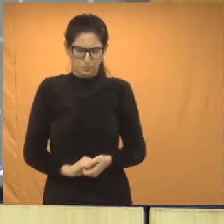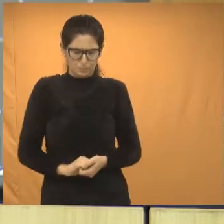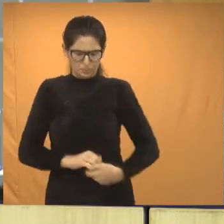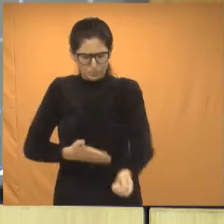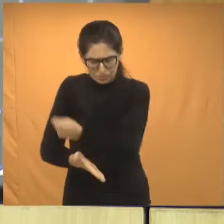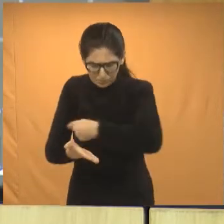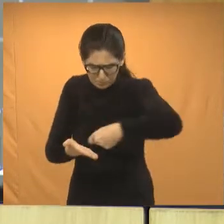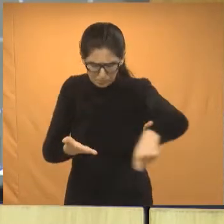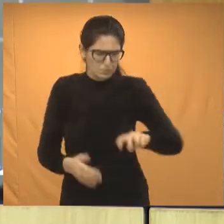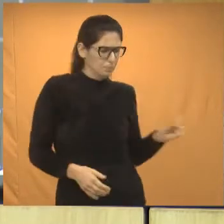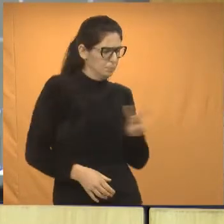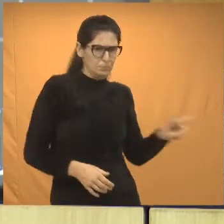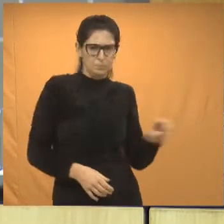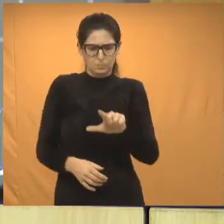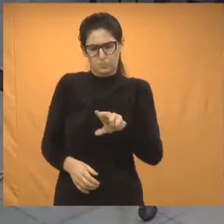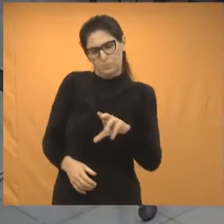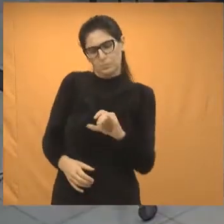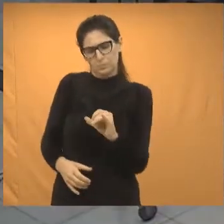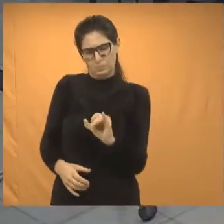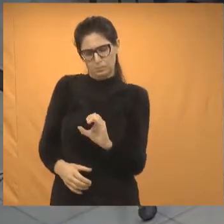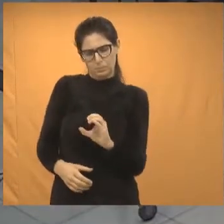Autoria vereadora Lucimar Ponciano.